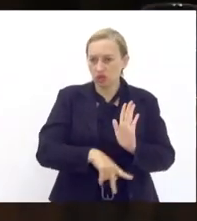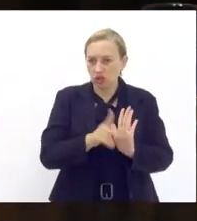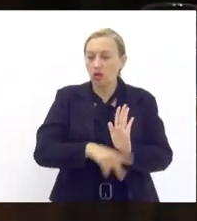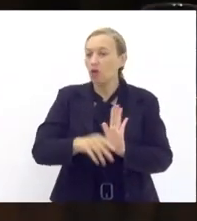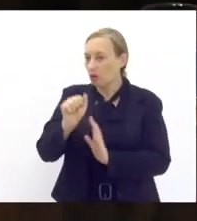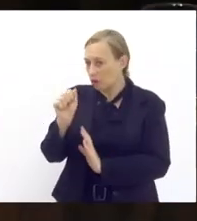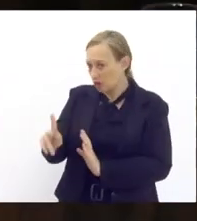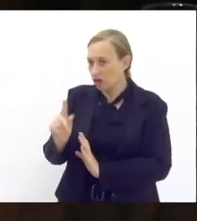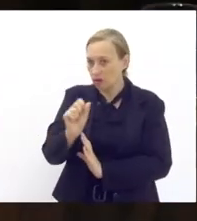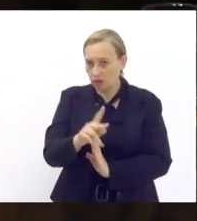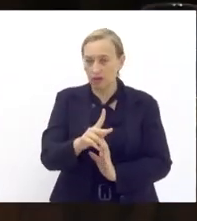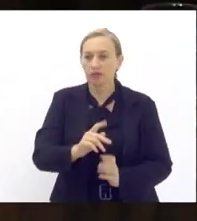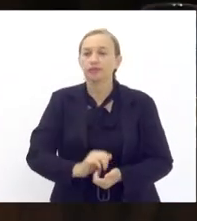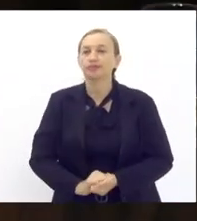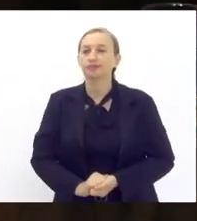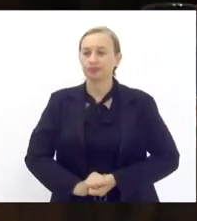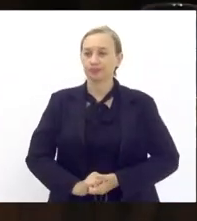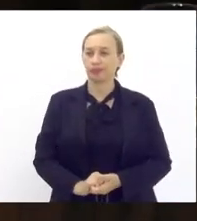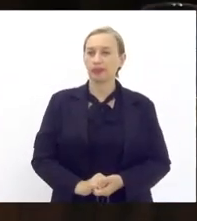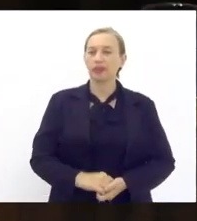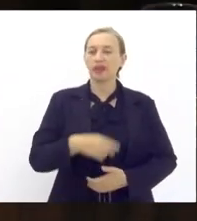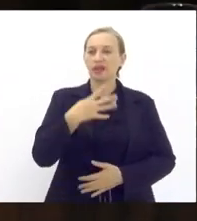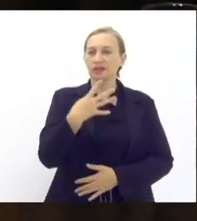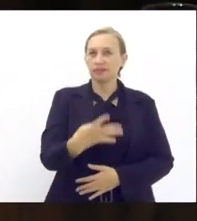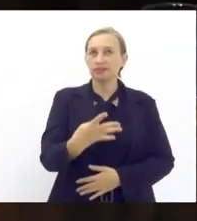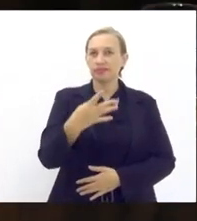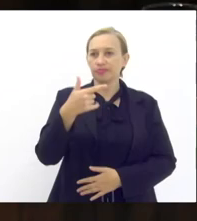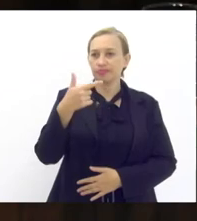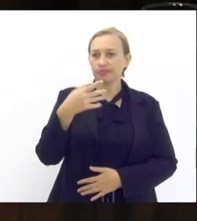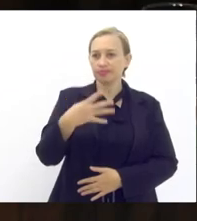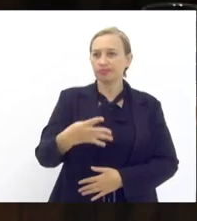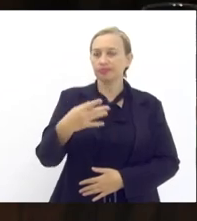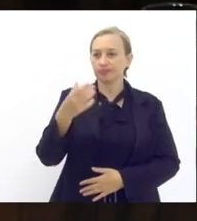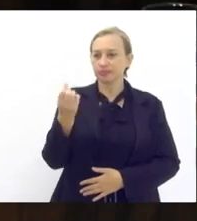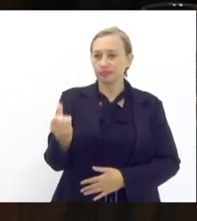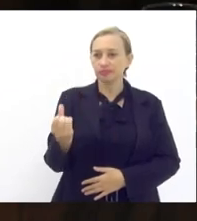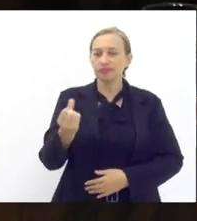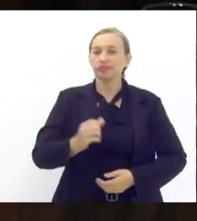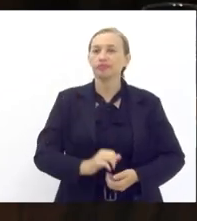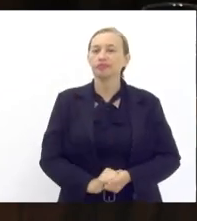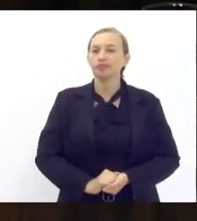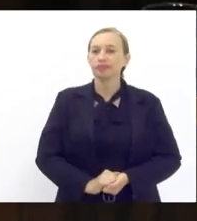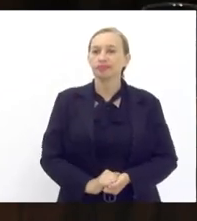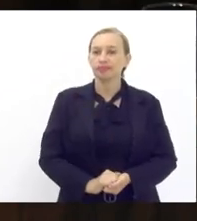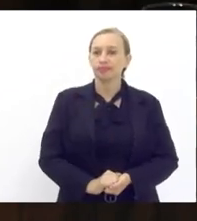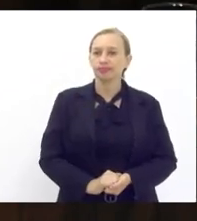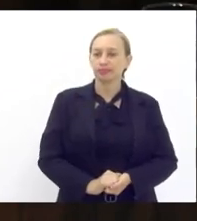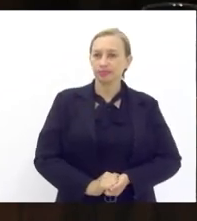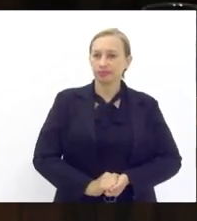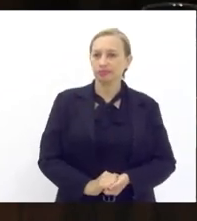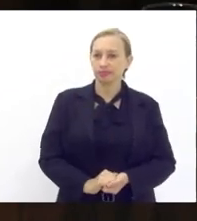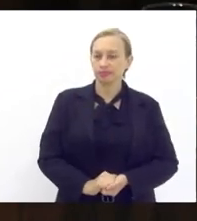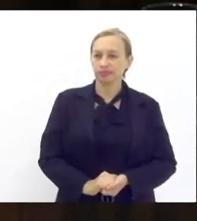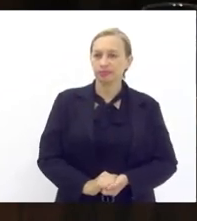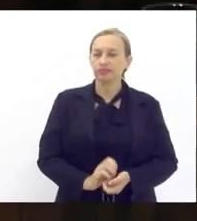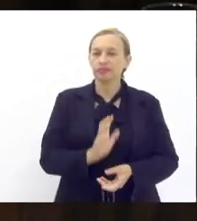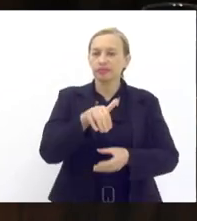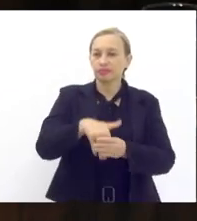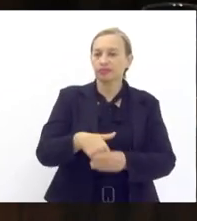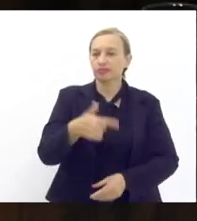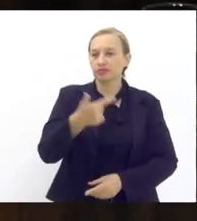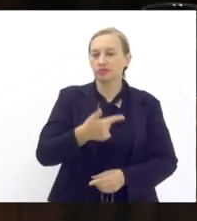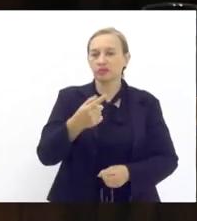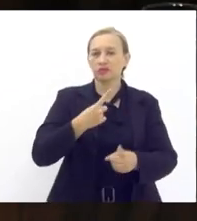obrigado, em frente para o projeto seguinte, que é o 446. Vamos lá. Em tramitação ordinária, em votação, em